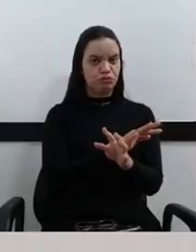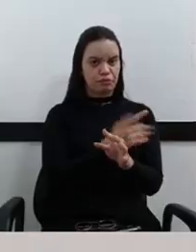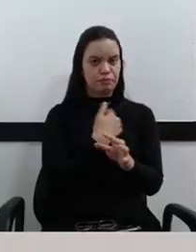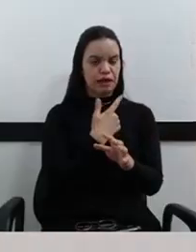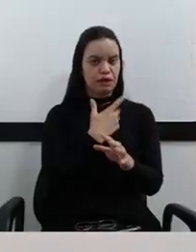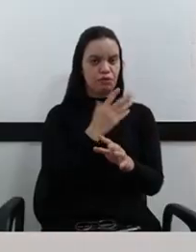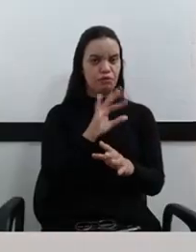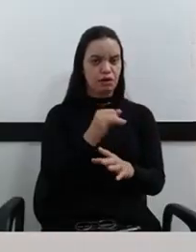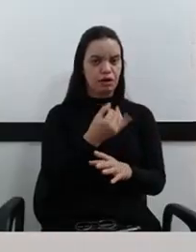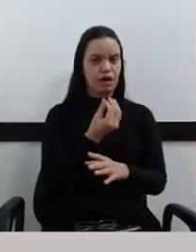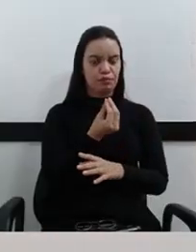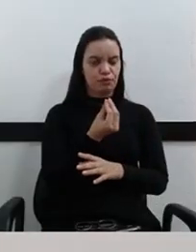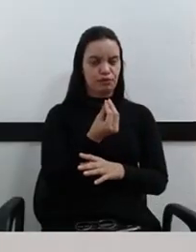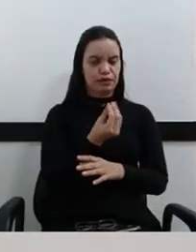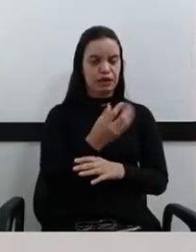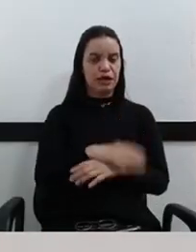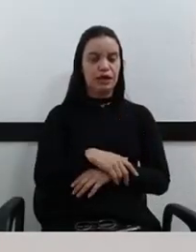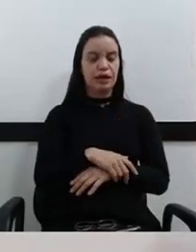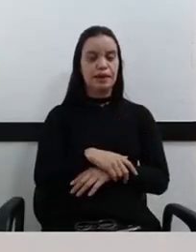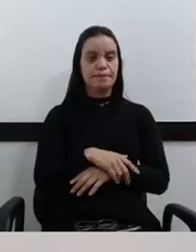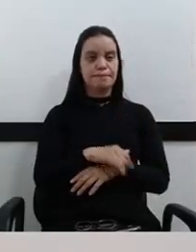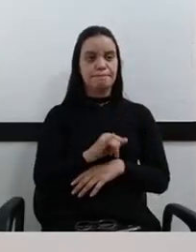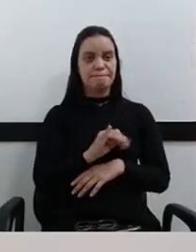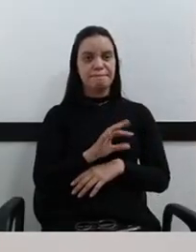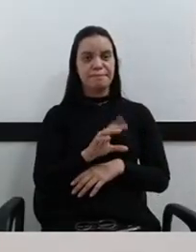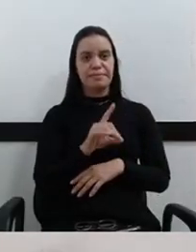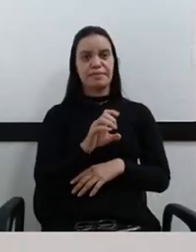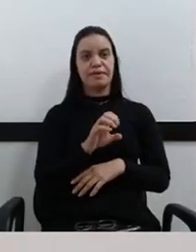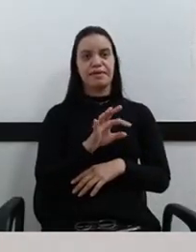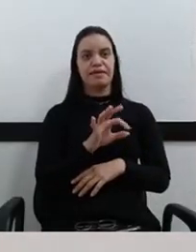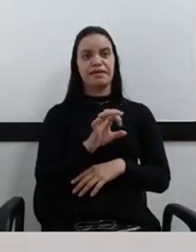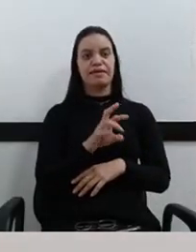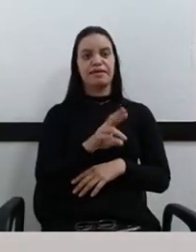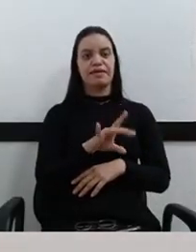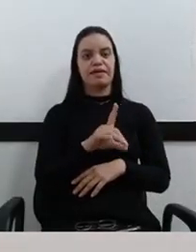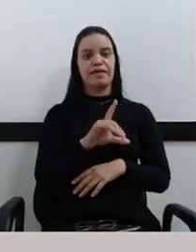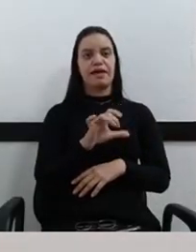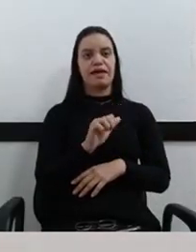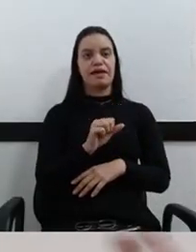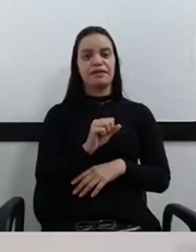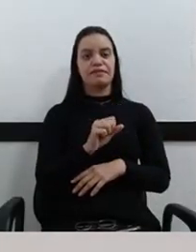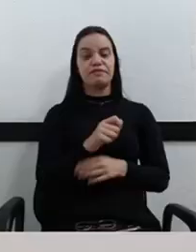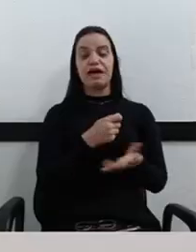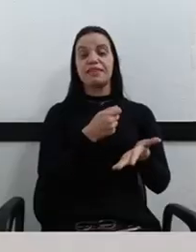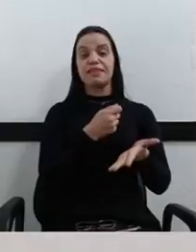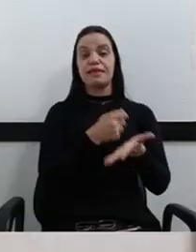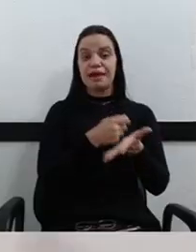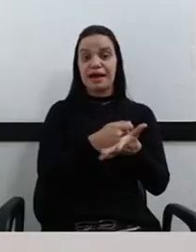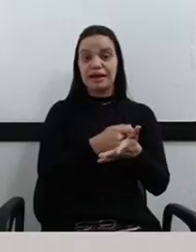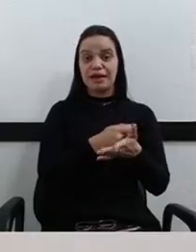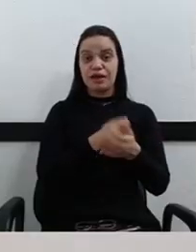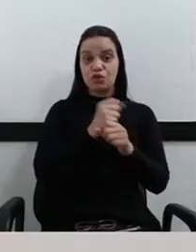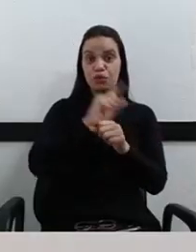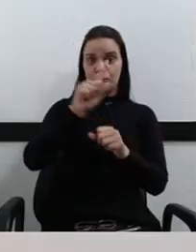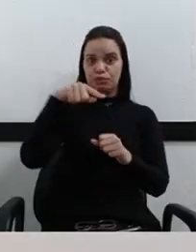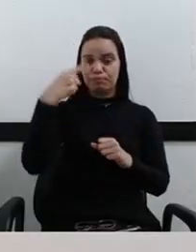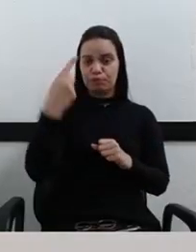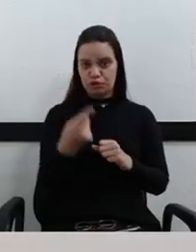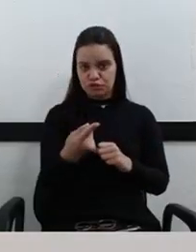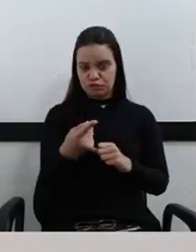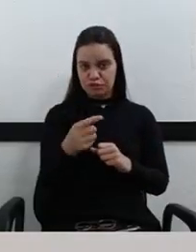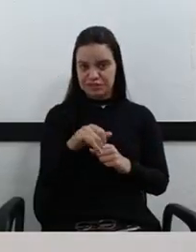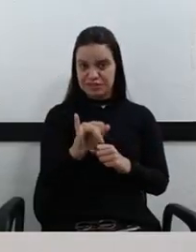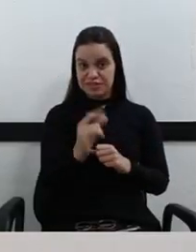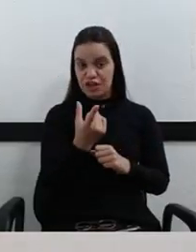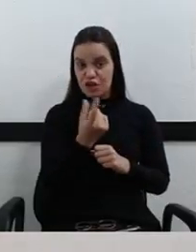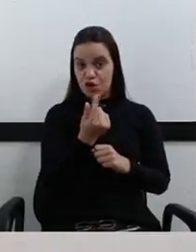ou indeferimento, que se forem indeferidas por excesso de serviço, serão pagas no ano que vem. Essas